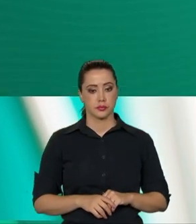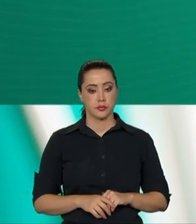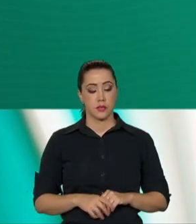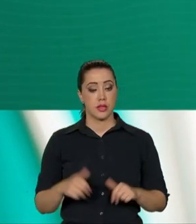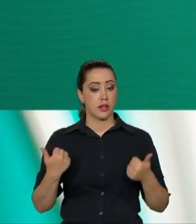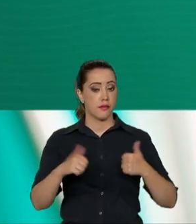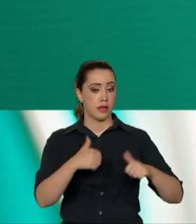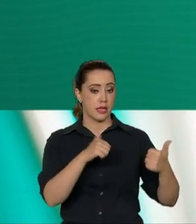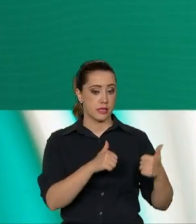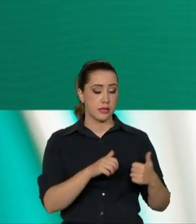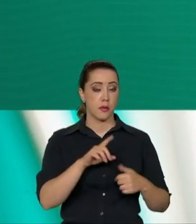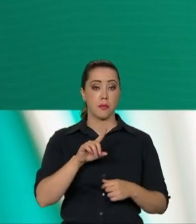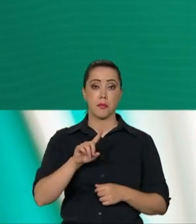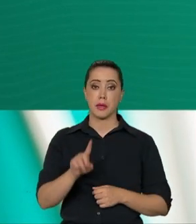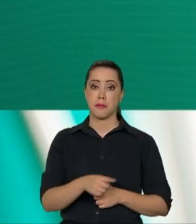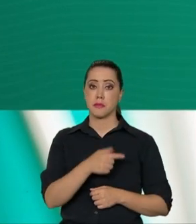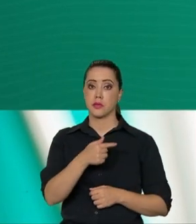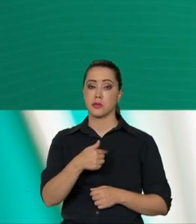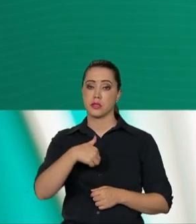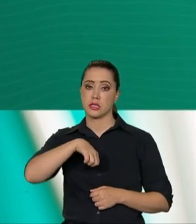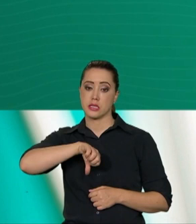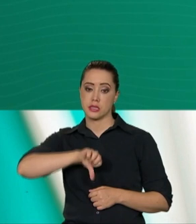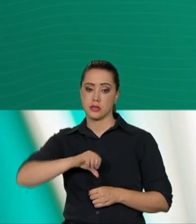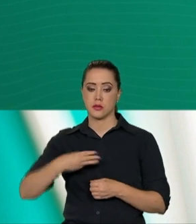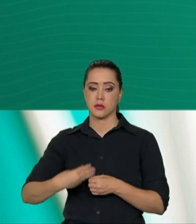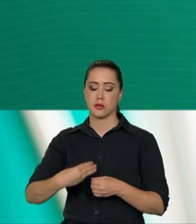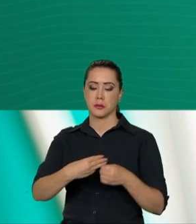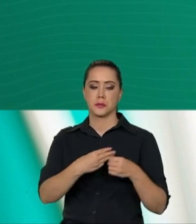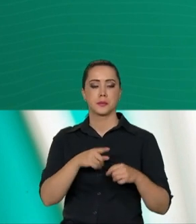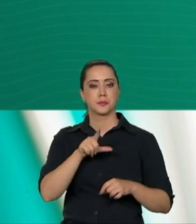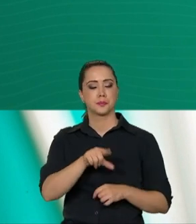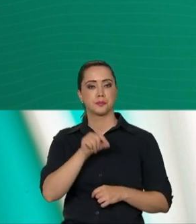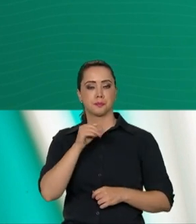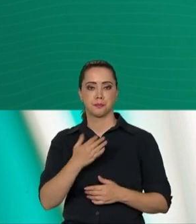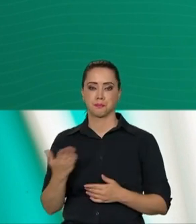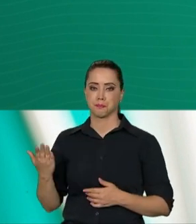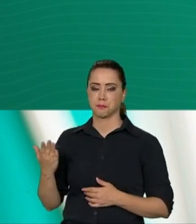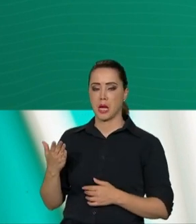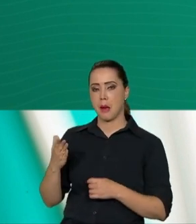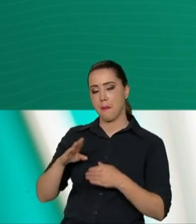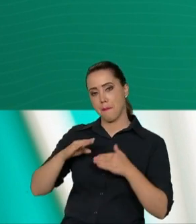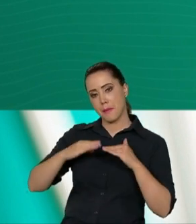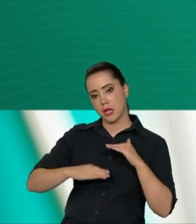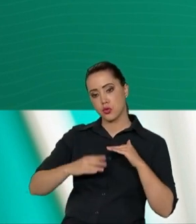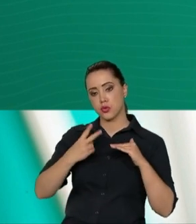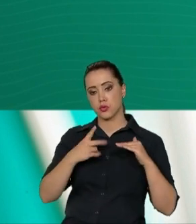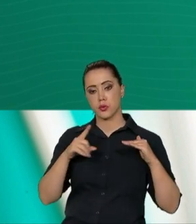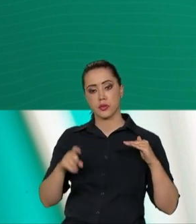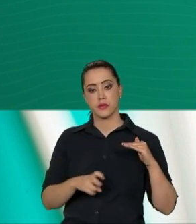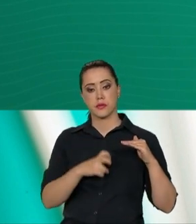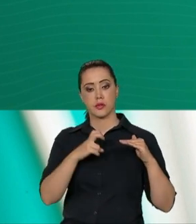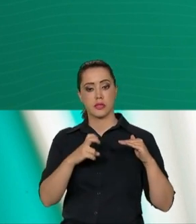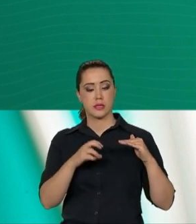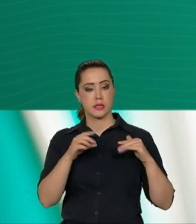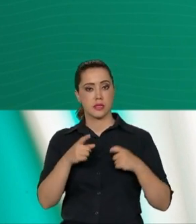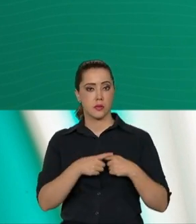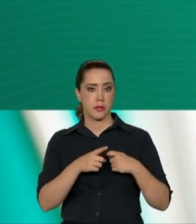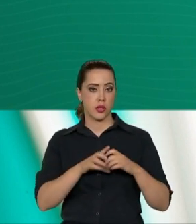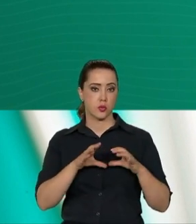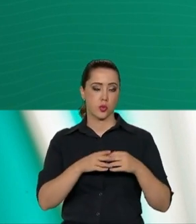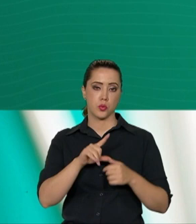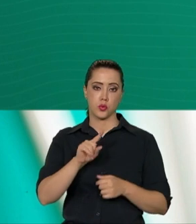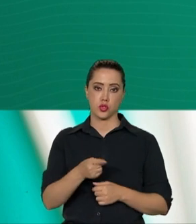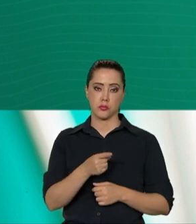para a escolha dos 1.719 municípios estão apresentar média inferior a 2,5 médicos por mil